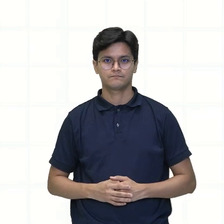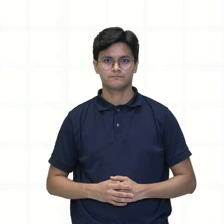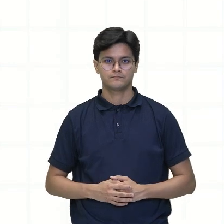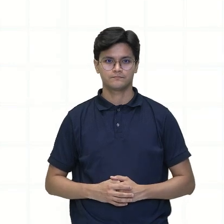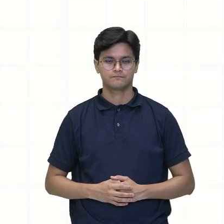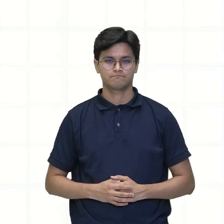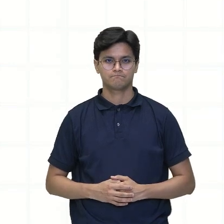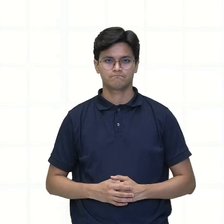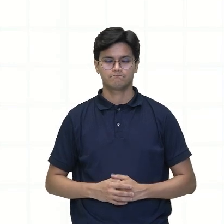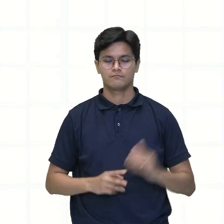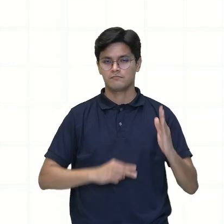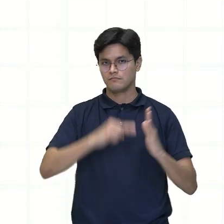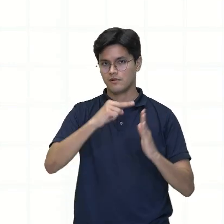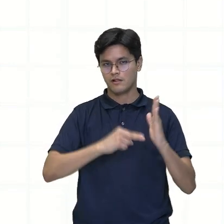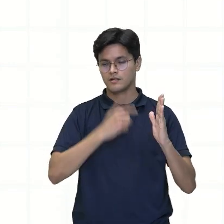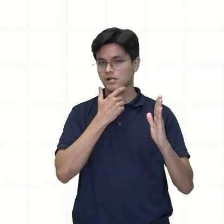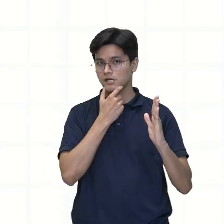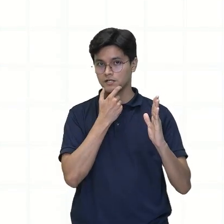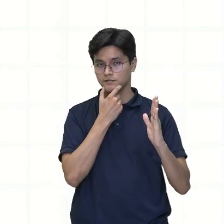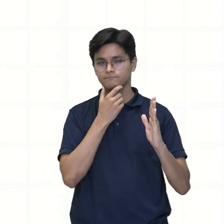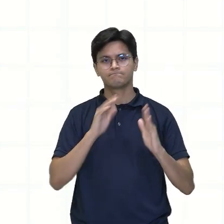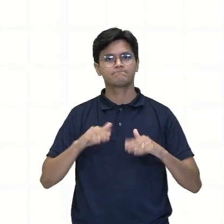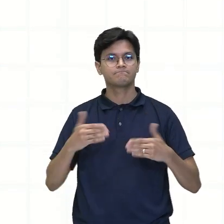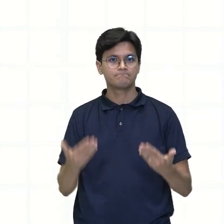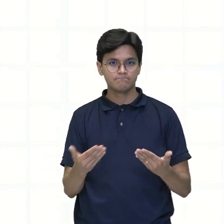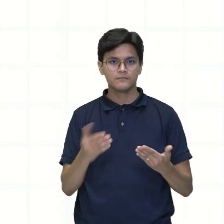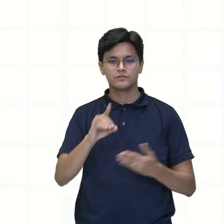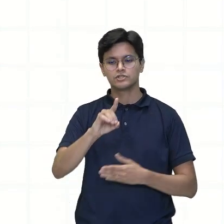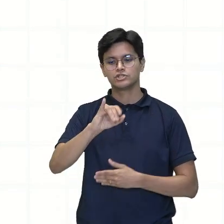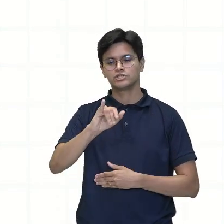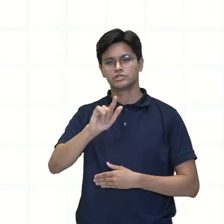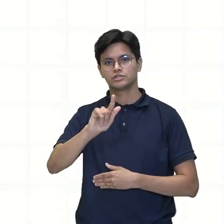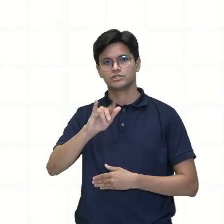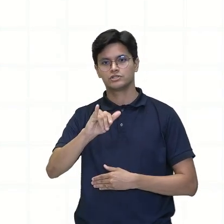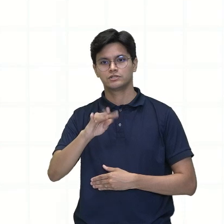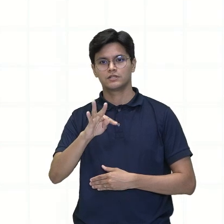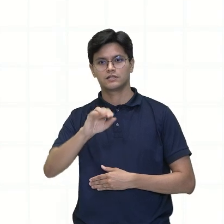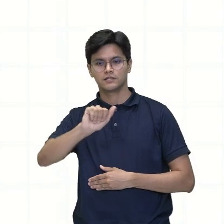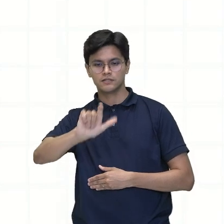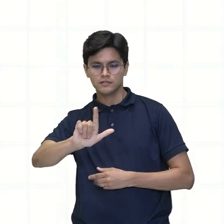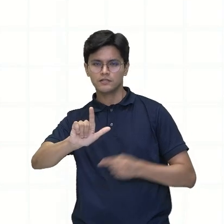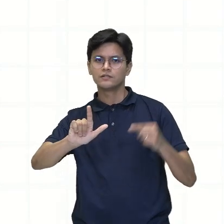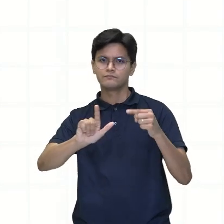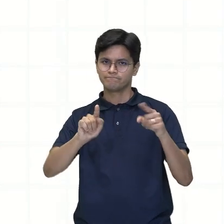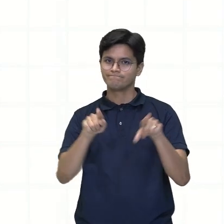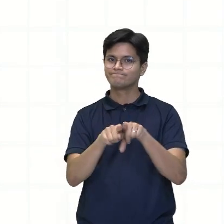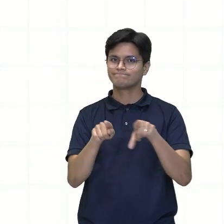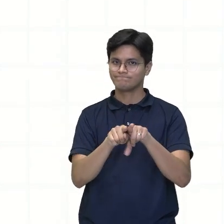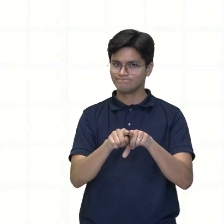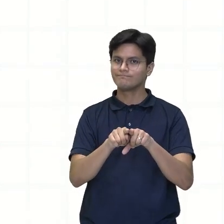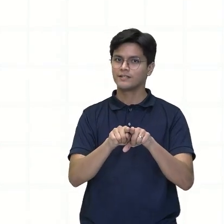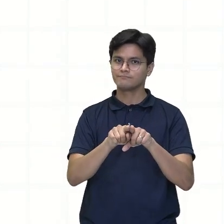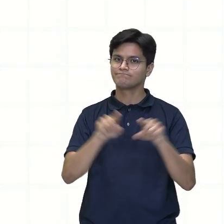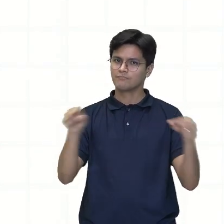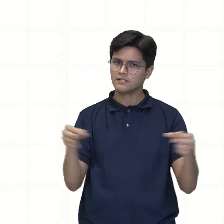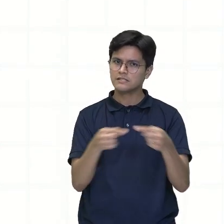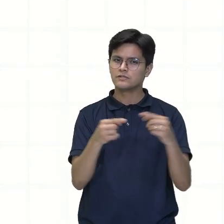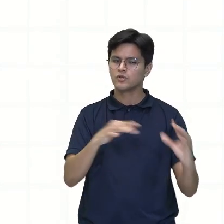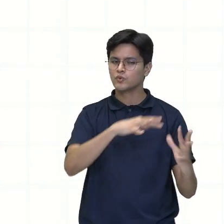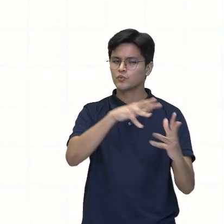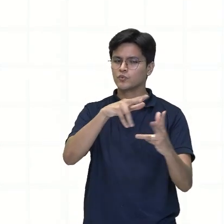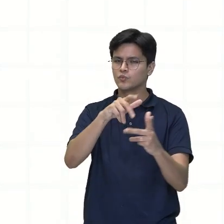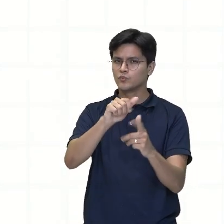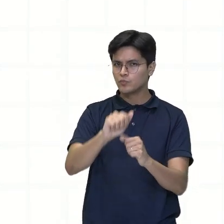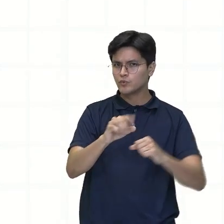it's a digital world. Então, digital também, né? Mundo digital. That feature